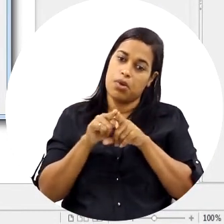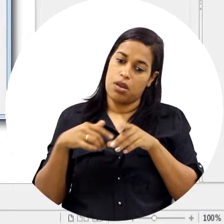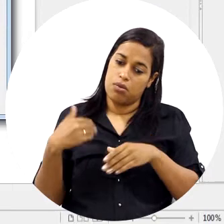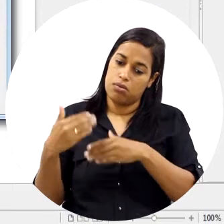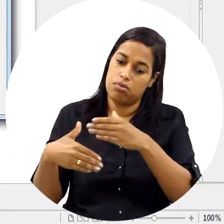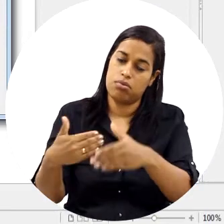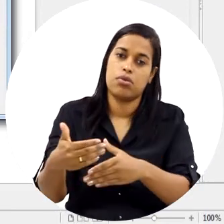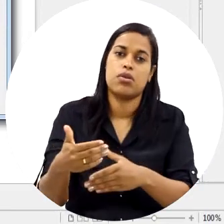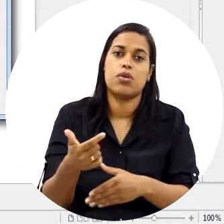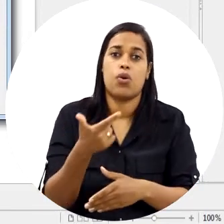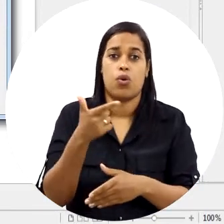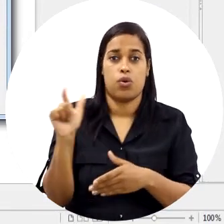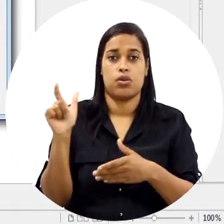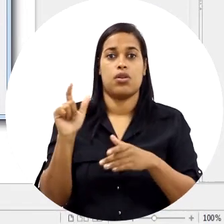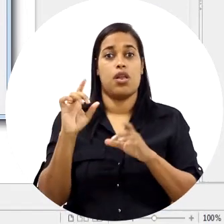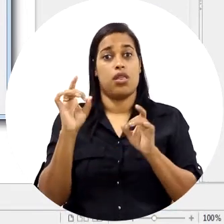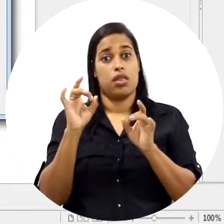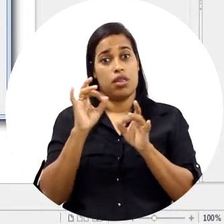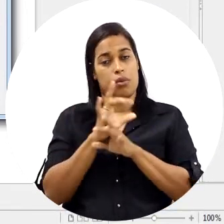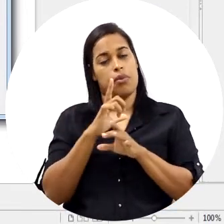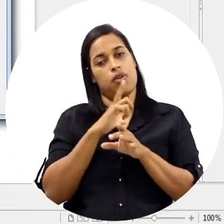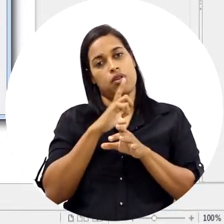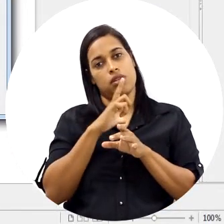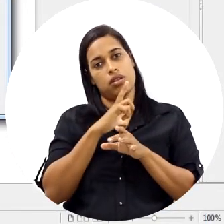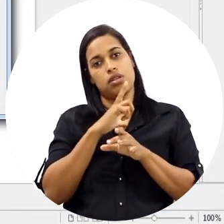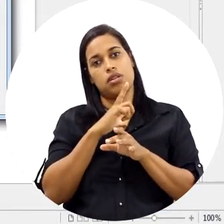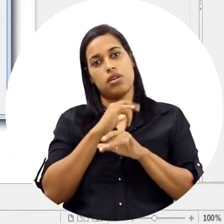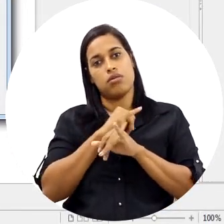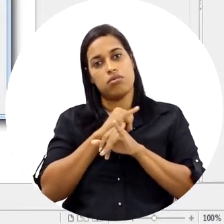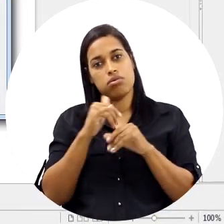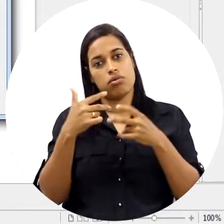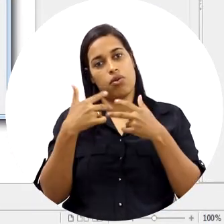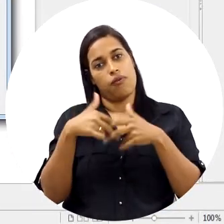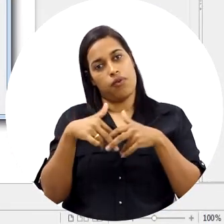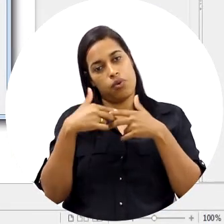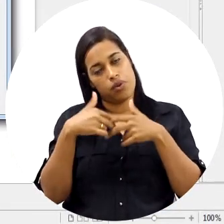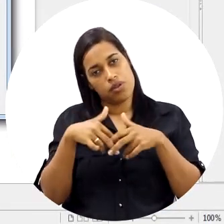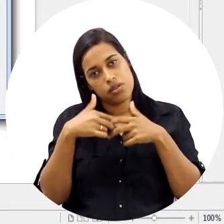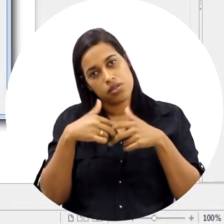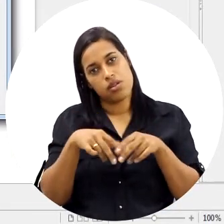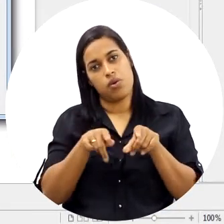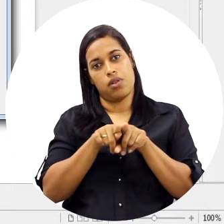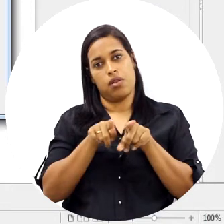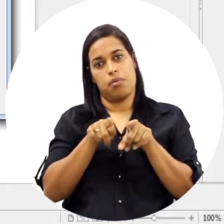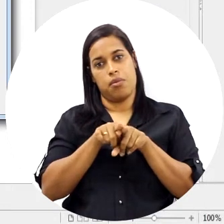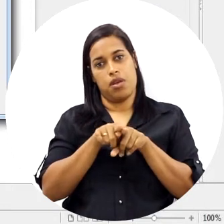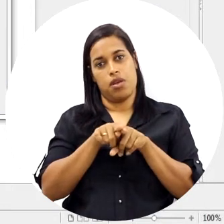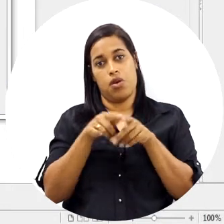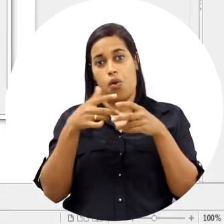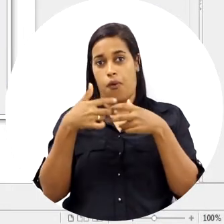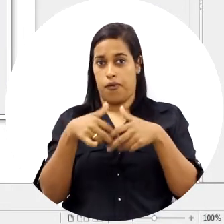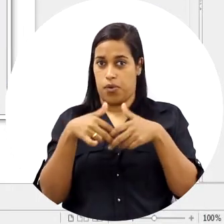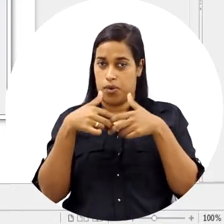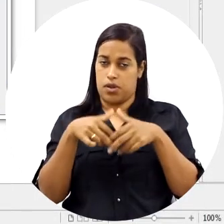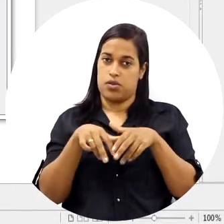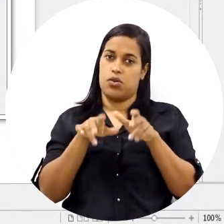em Próximo. Depois aqui tem a conexão, configurações de conexão. Você clica aqui no botão